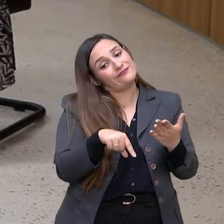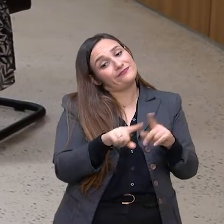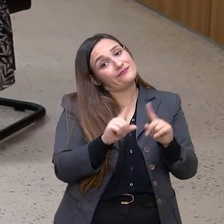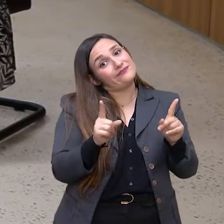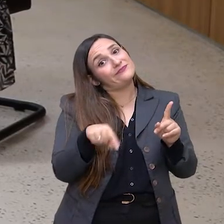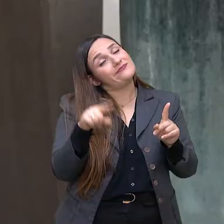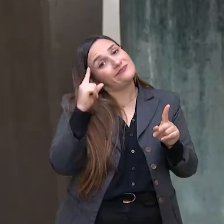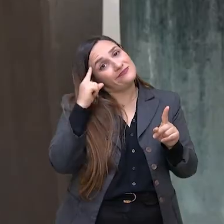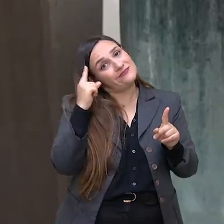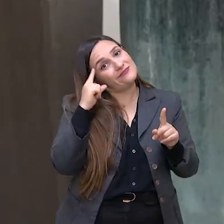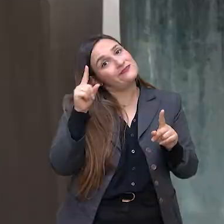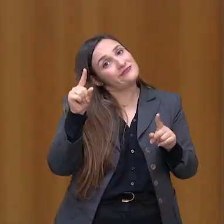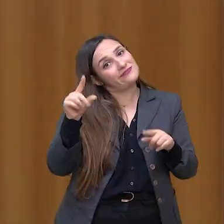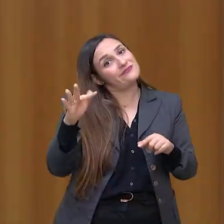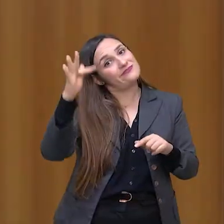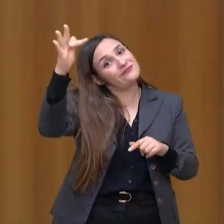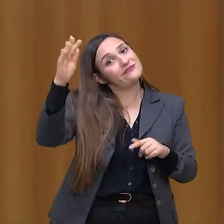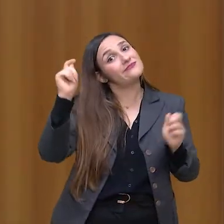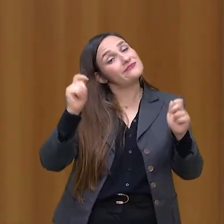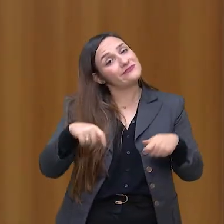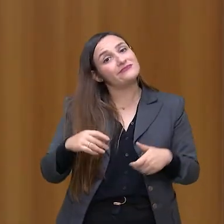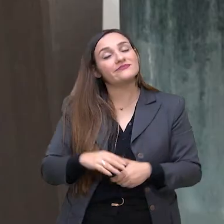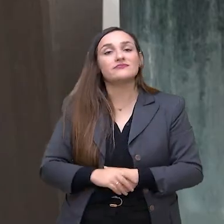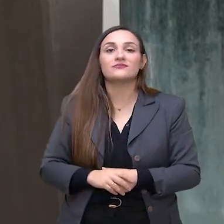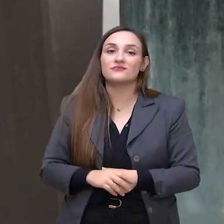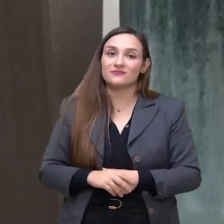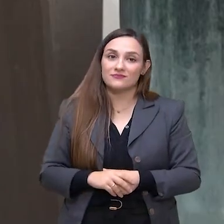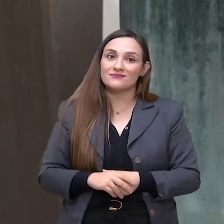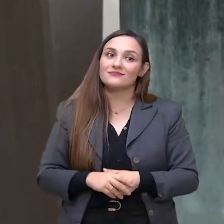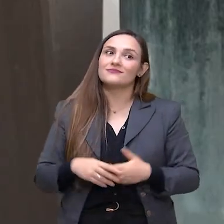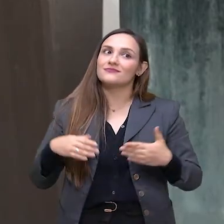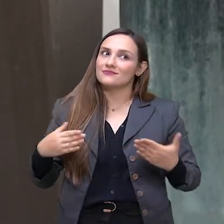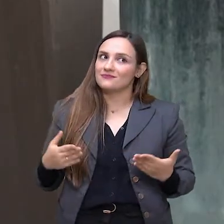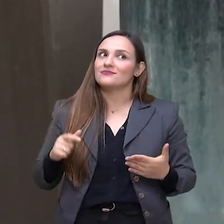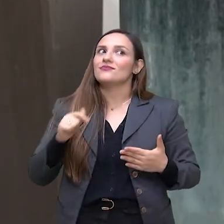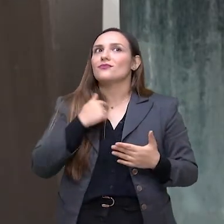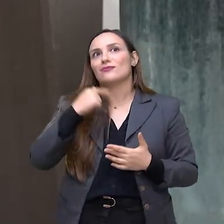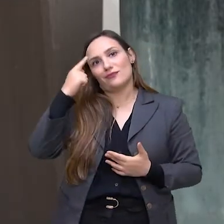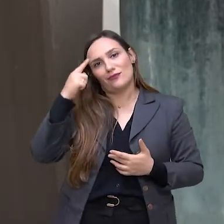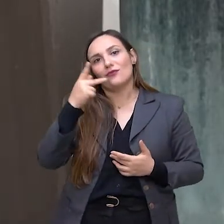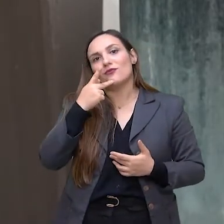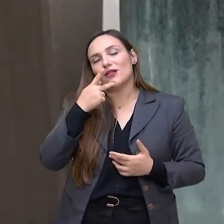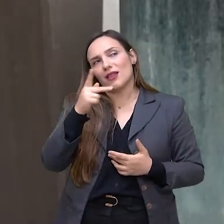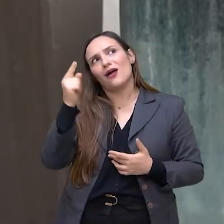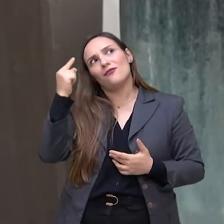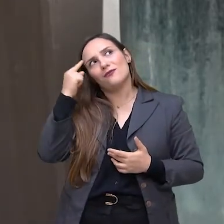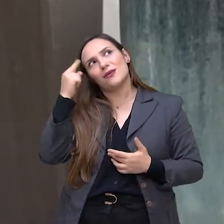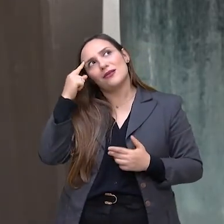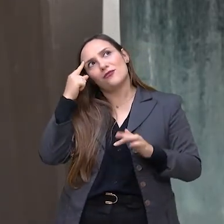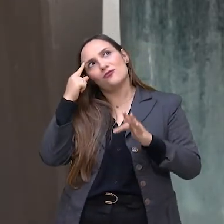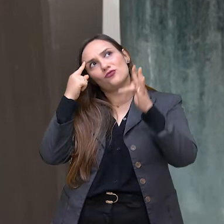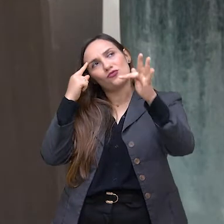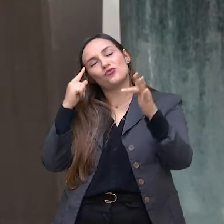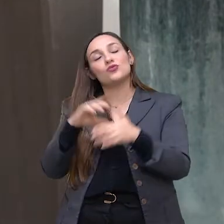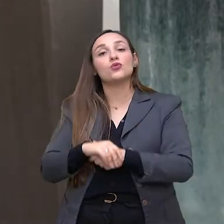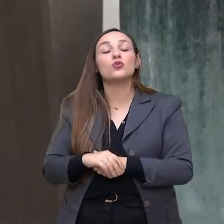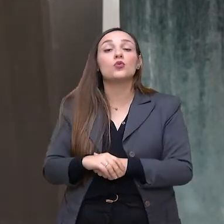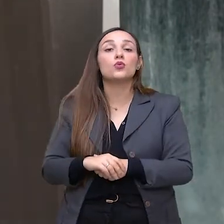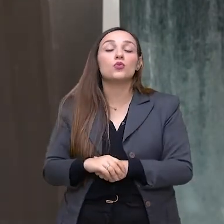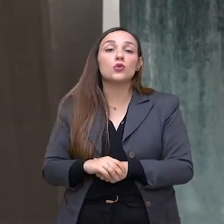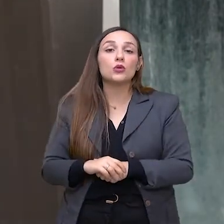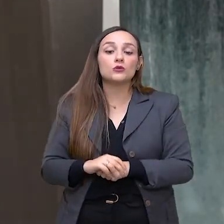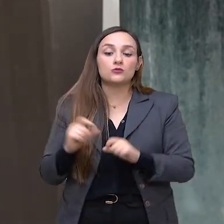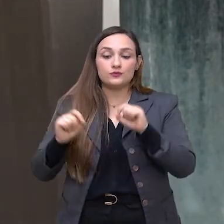um pensamento para o futuro. Isso. E falando, inclusive, de futuro, né, por meio dessa